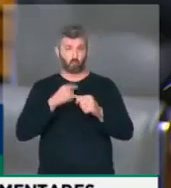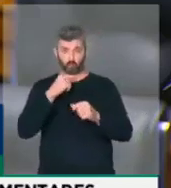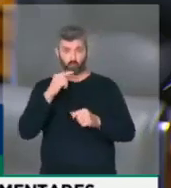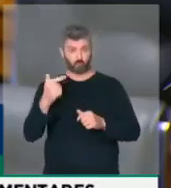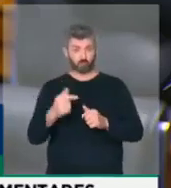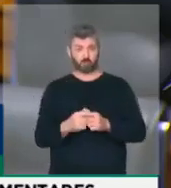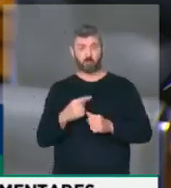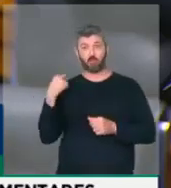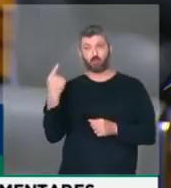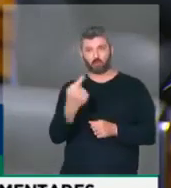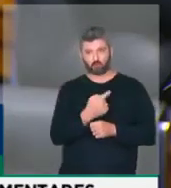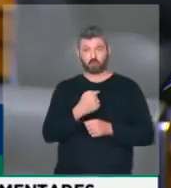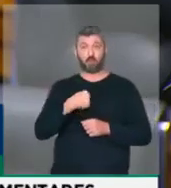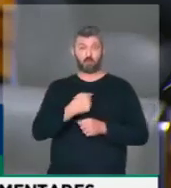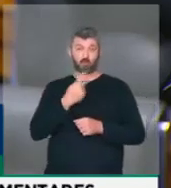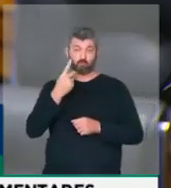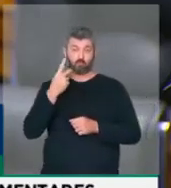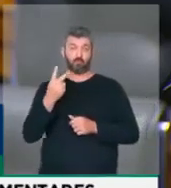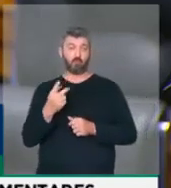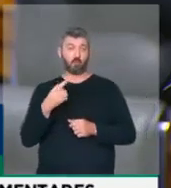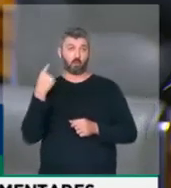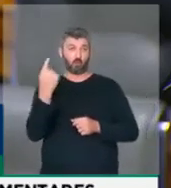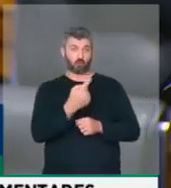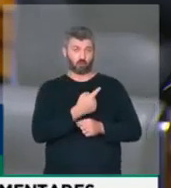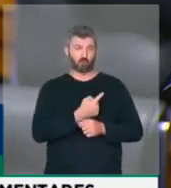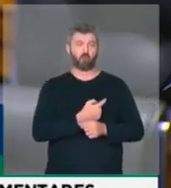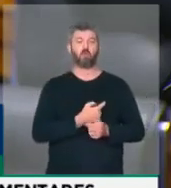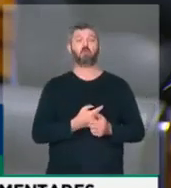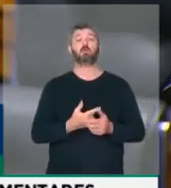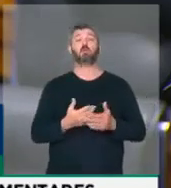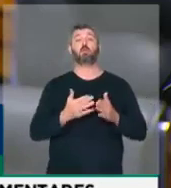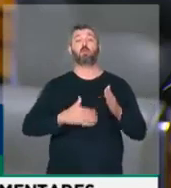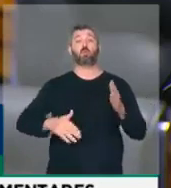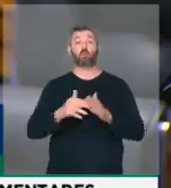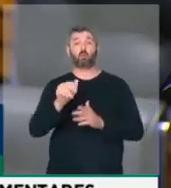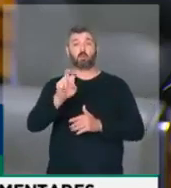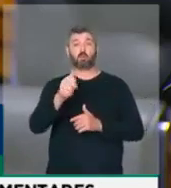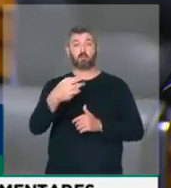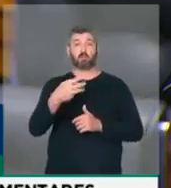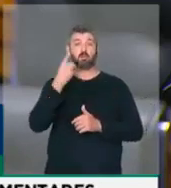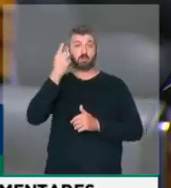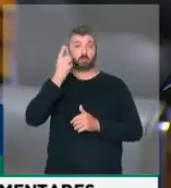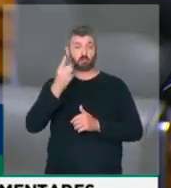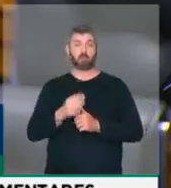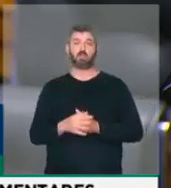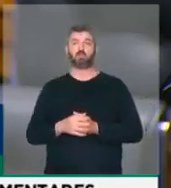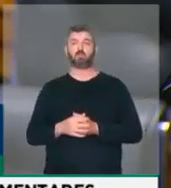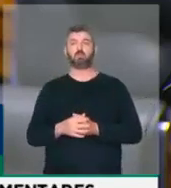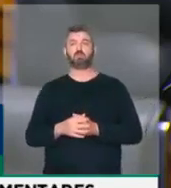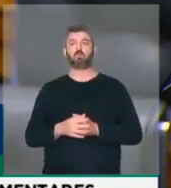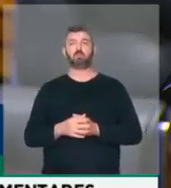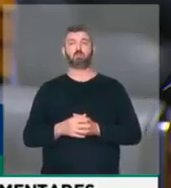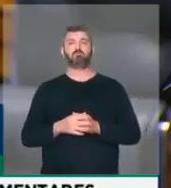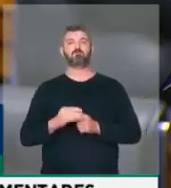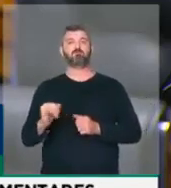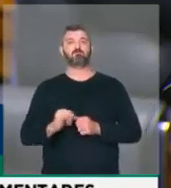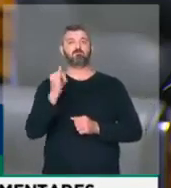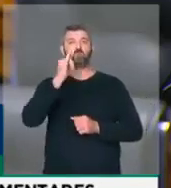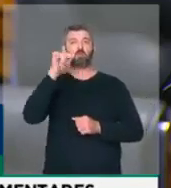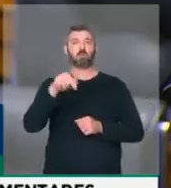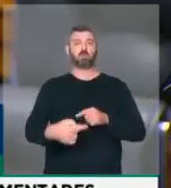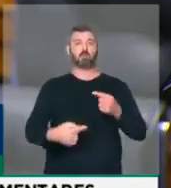entre todos nós, e quando falamos todos nós, falamos todos os 513 parlamentares aqui dessa casa, da relevância